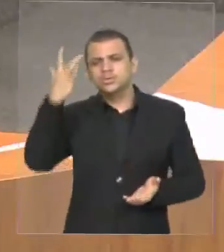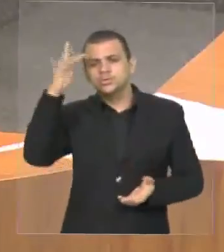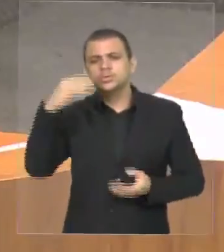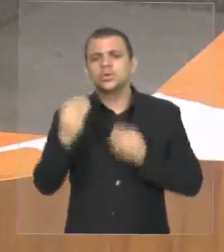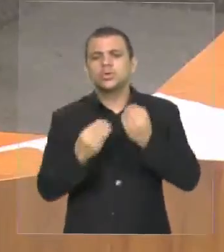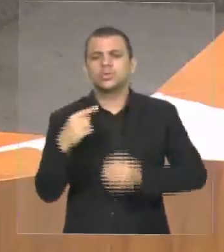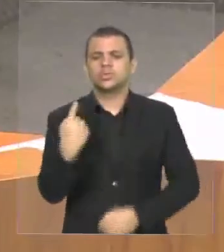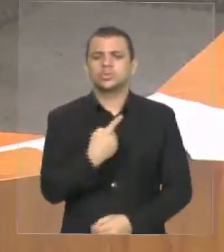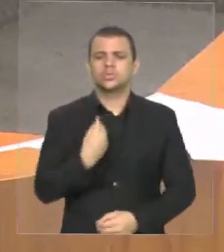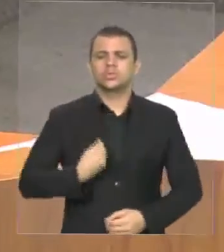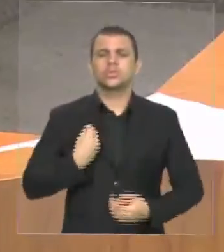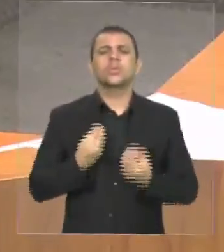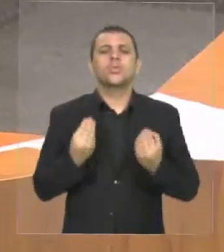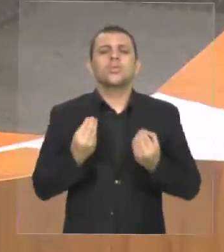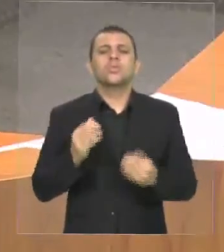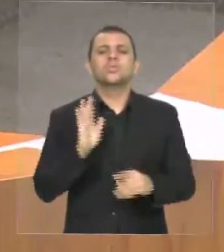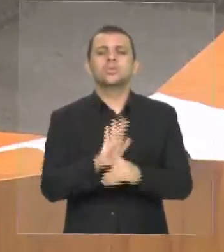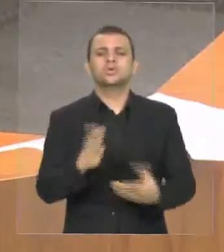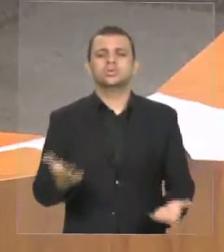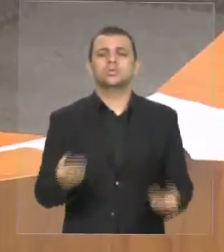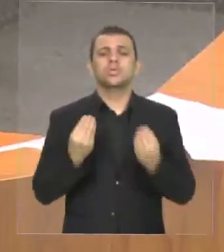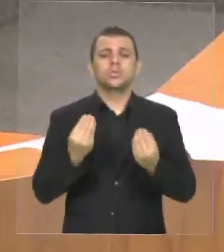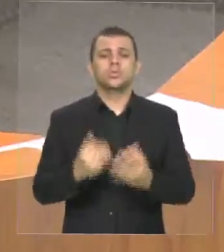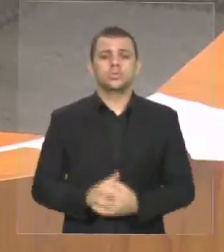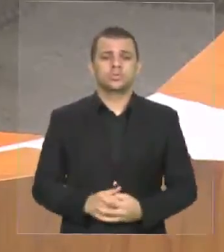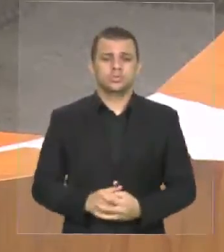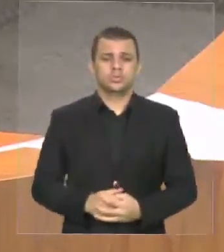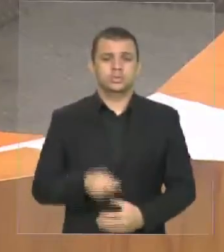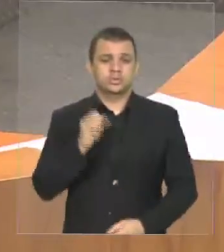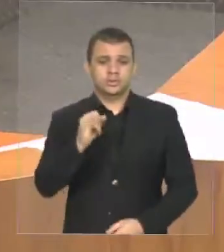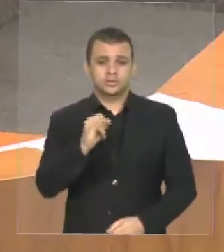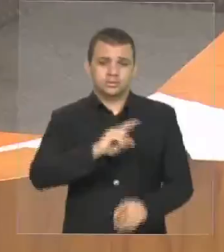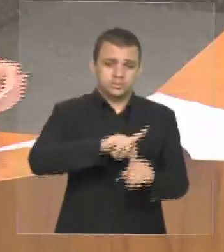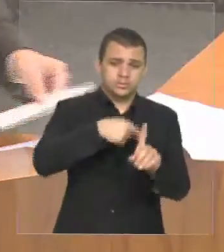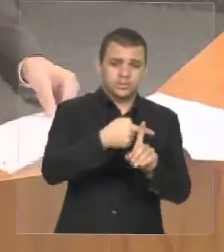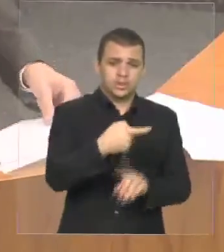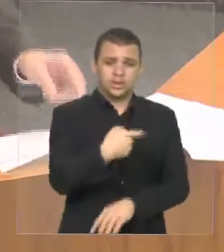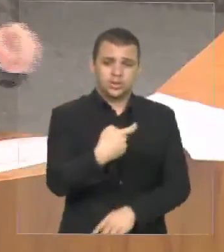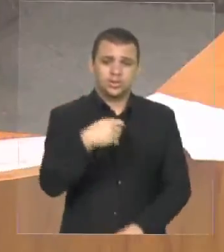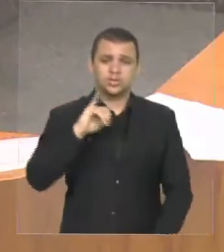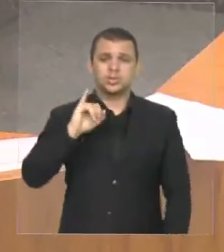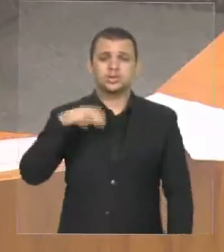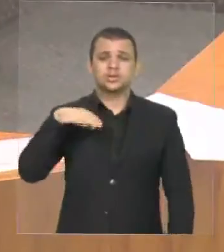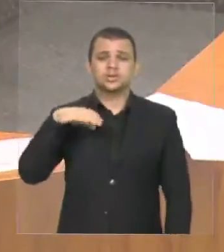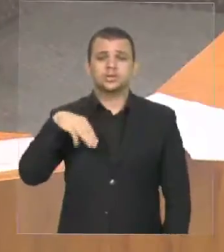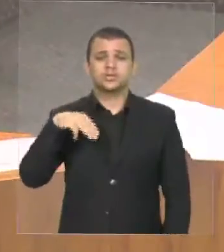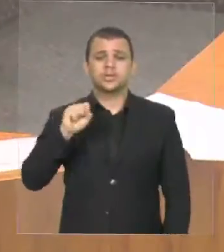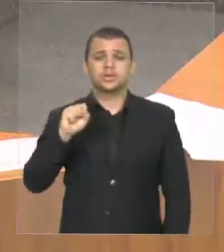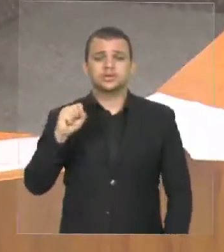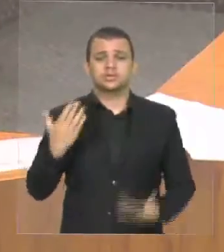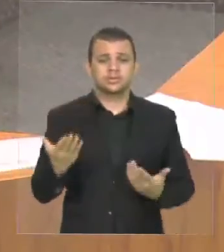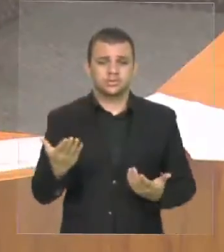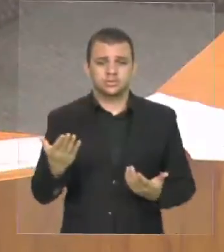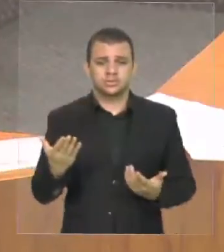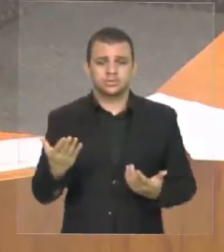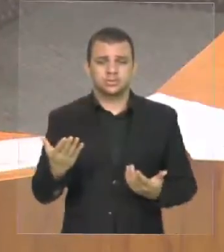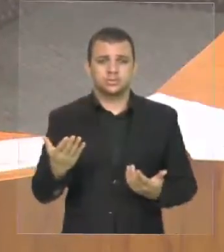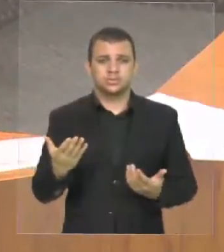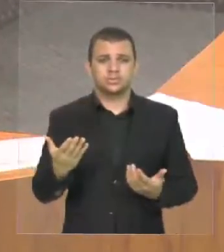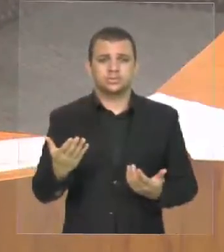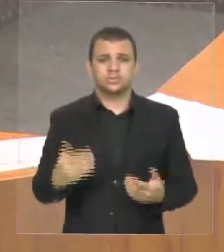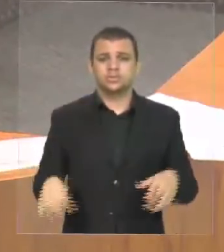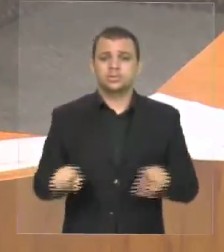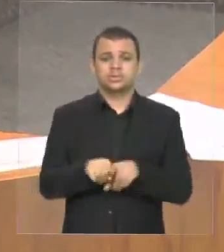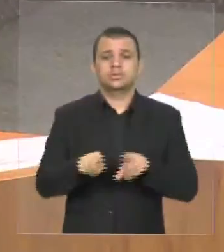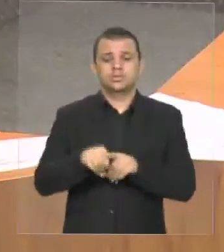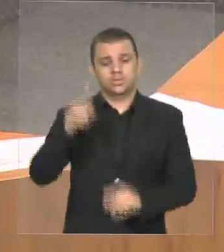vivendo, onde é que está o benefício, deputado Max Barros, se você está aumentando a alíquota do ICMS. E aqui eu quero lembrar, e disse